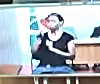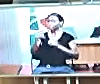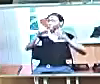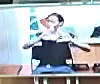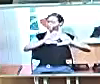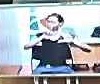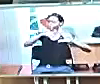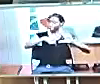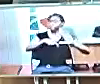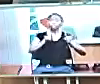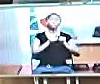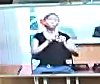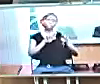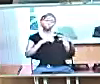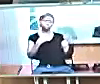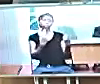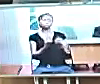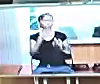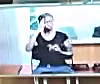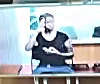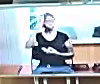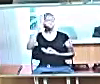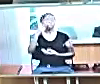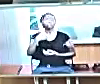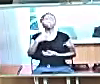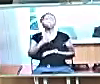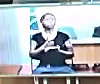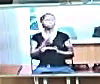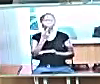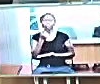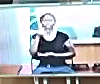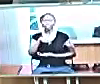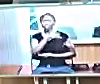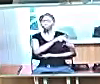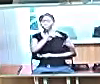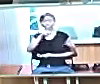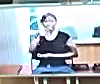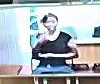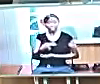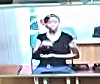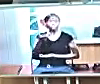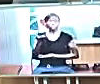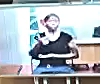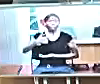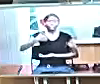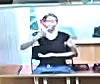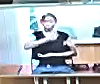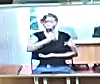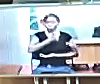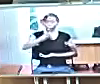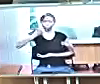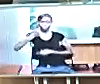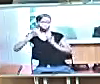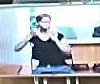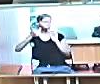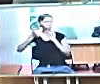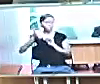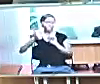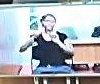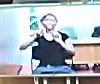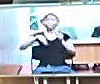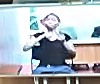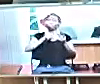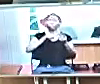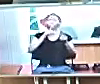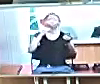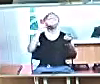mas sobretudo aqui nessa comissão eu sempre digo que preside essa comissão após ter passado por você depois pela deputada marília